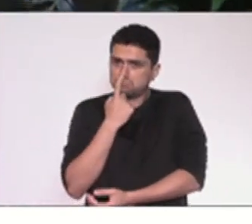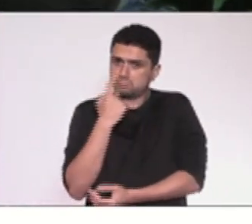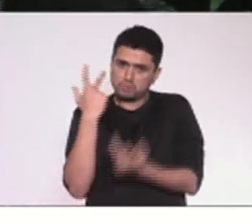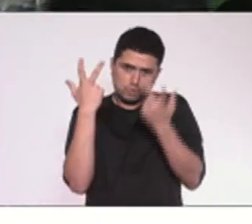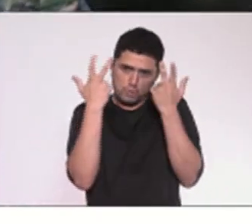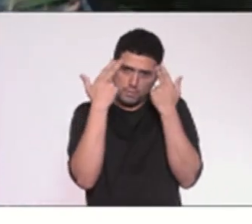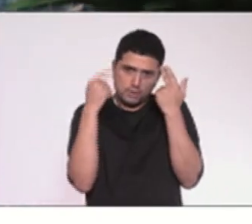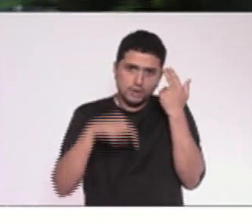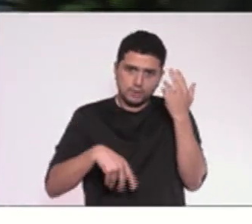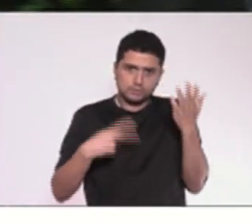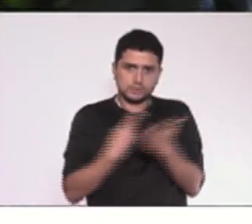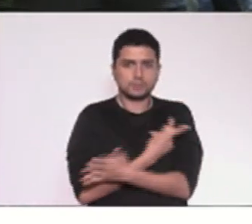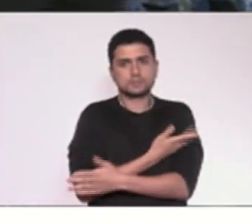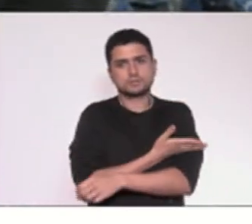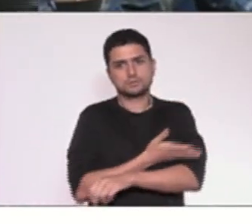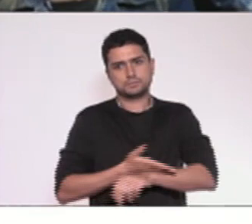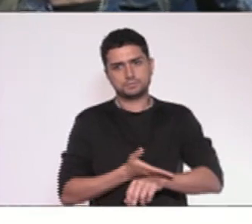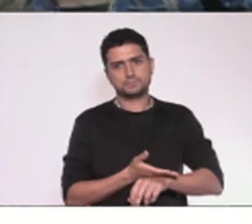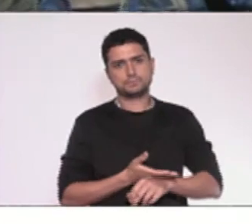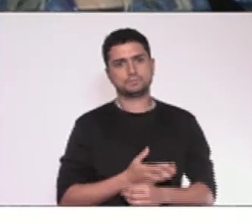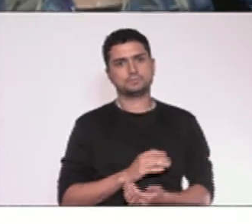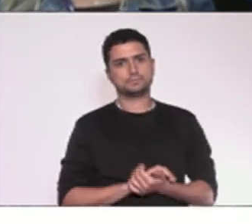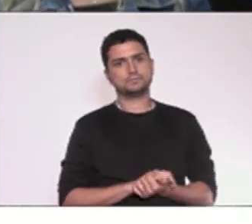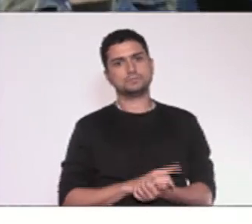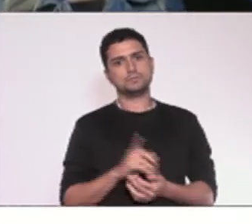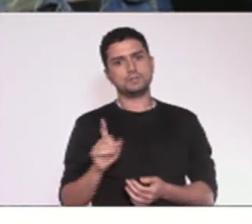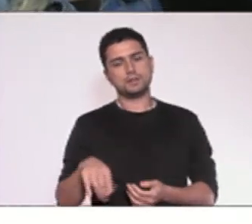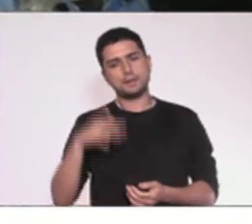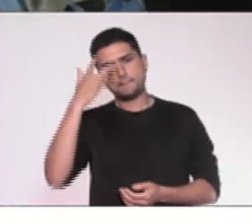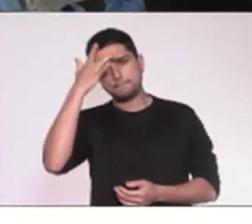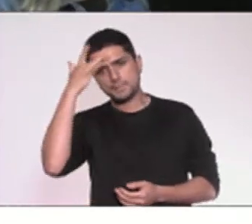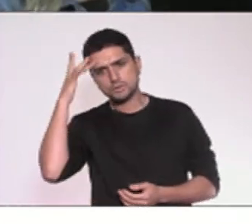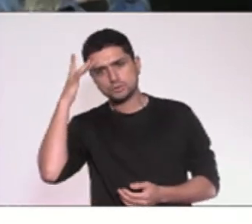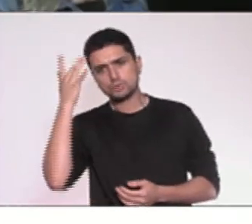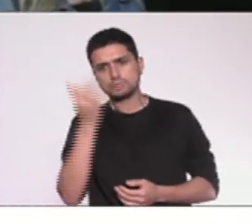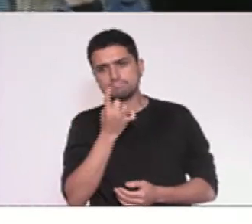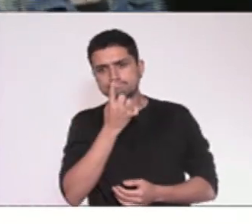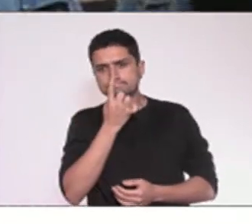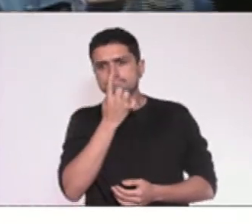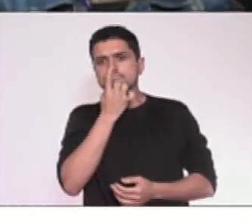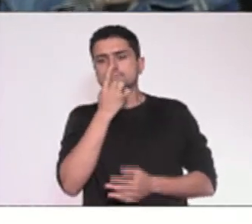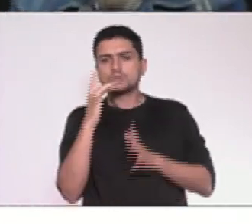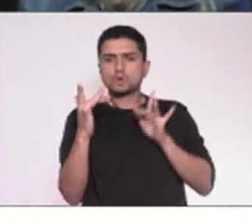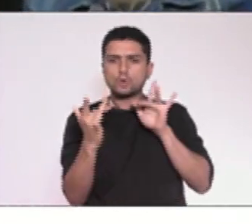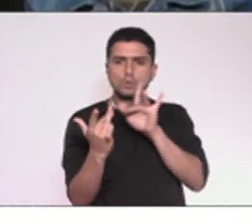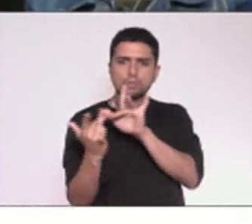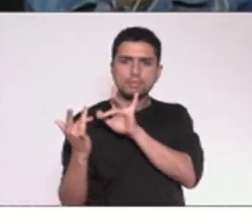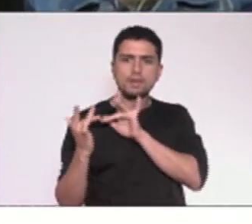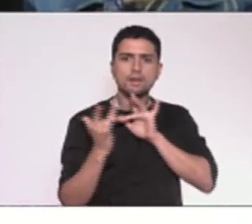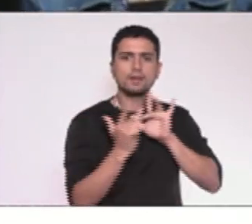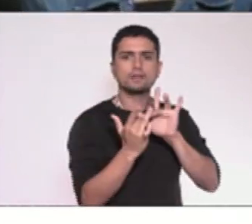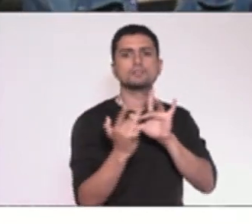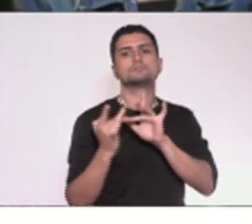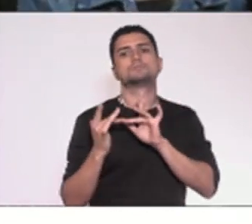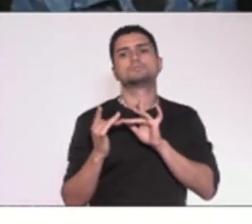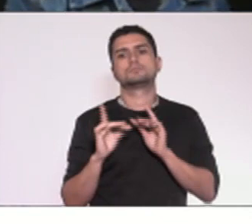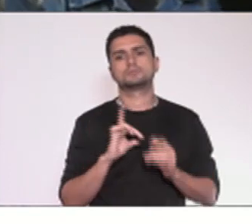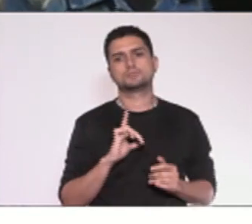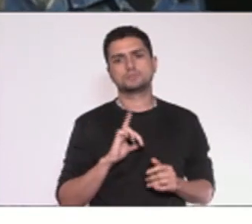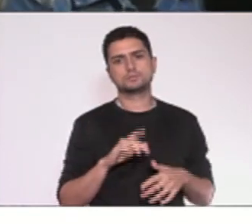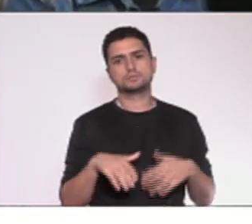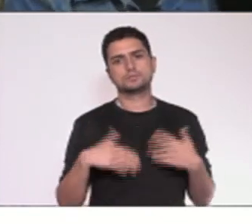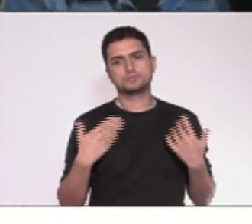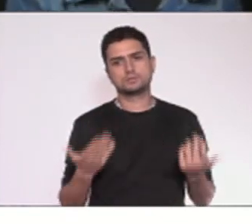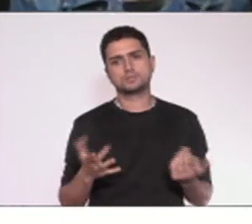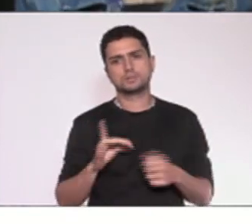Normalmente as medalhas são concedidas a pessoas próximas. E a doutora Carmen, ela veio de